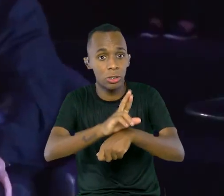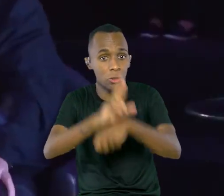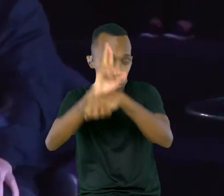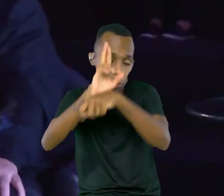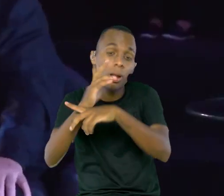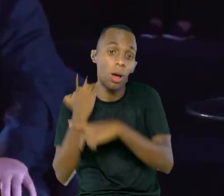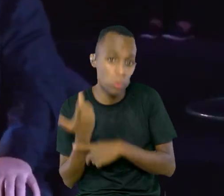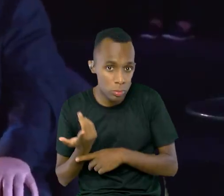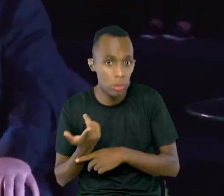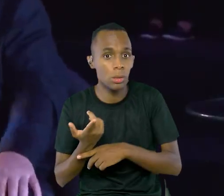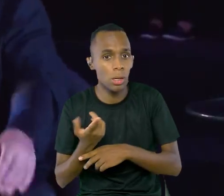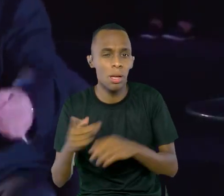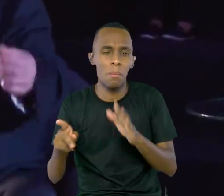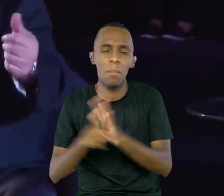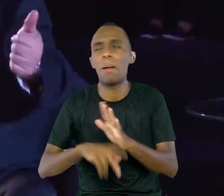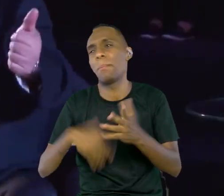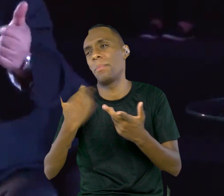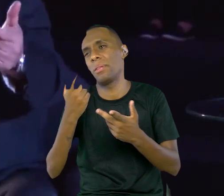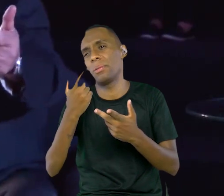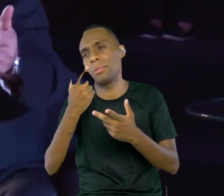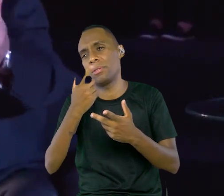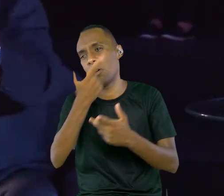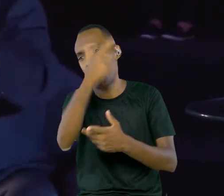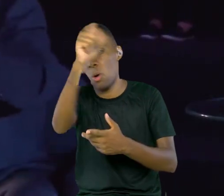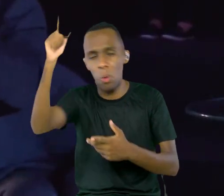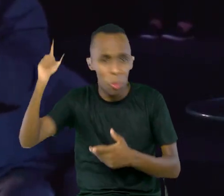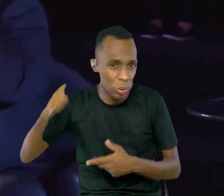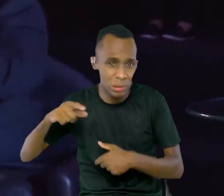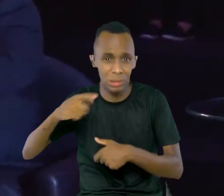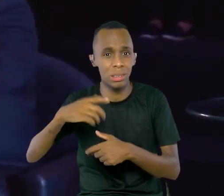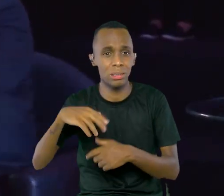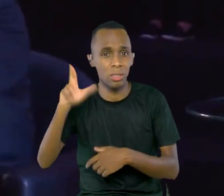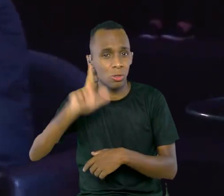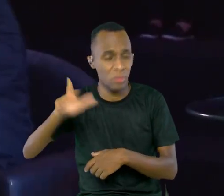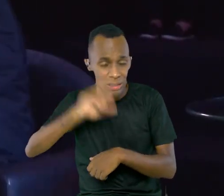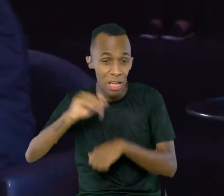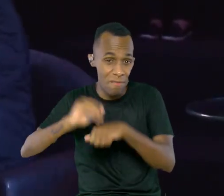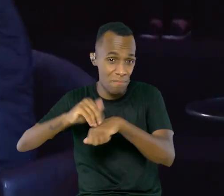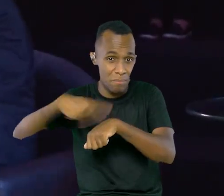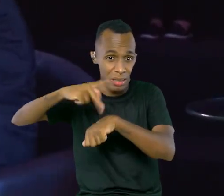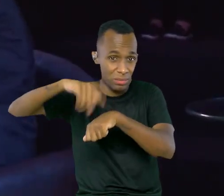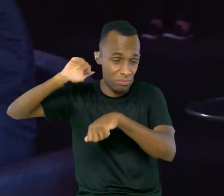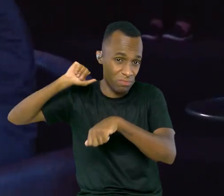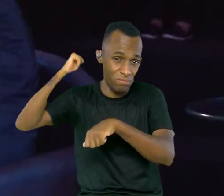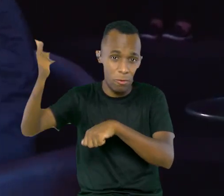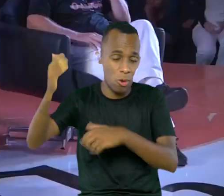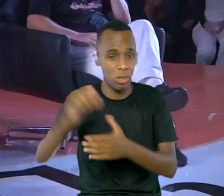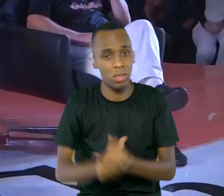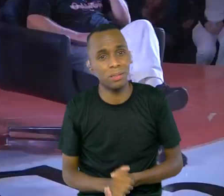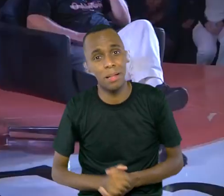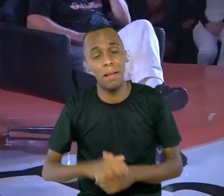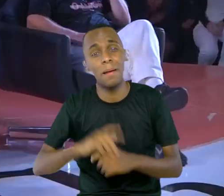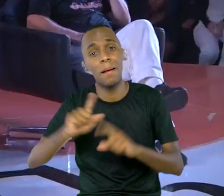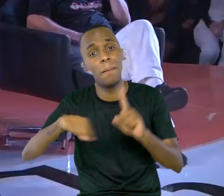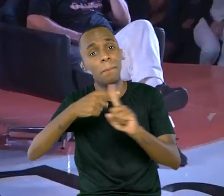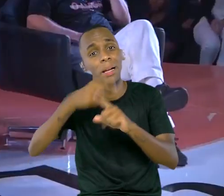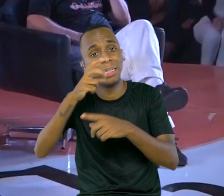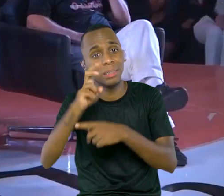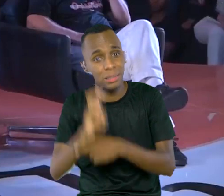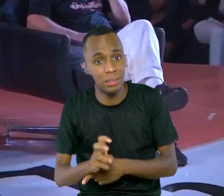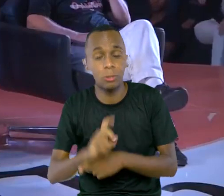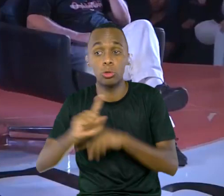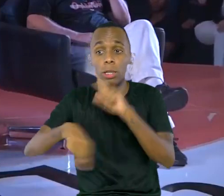de doutorado honoris causa por Harvard, Princeton, Cambridge, Oxford, Bolonha, Paris 4. Ainda recebeu